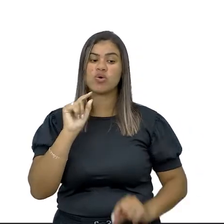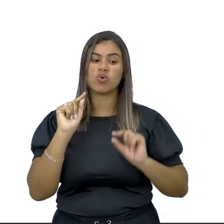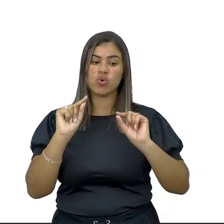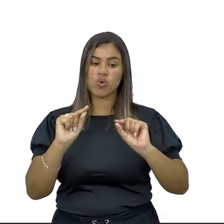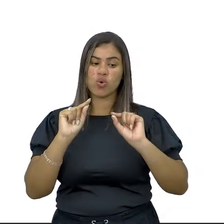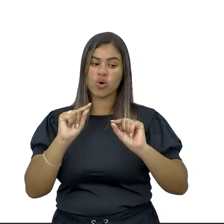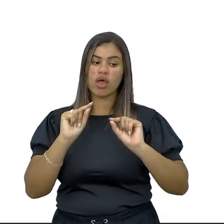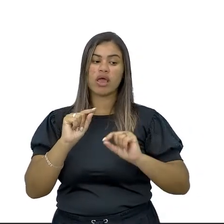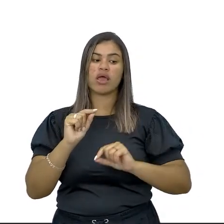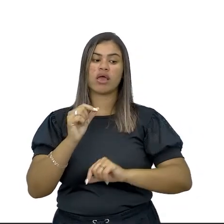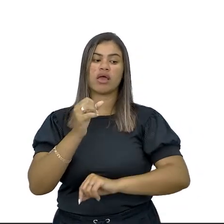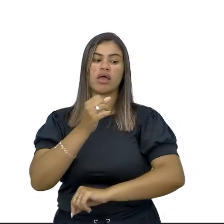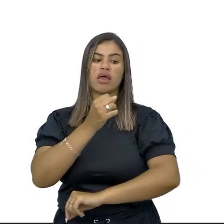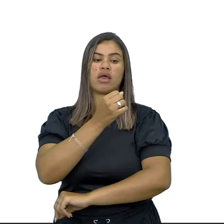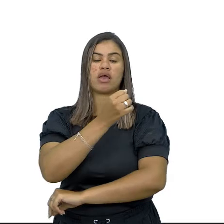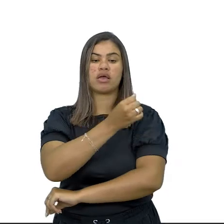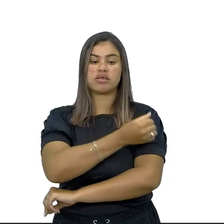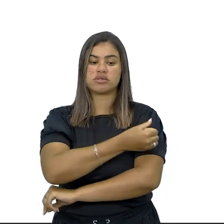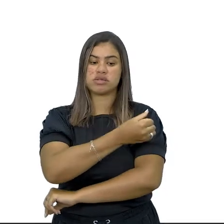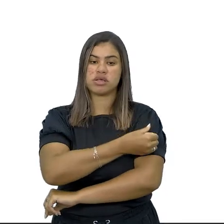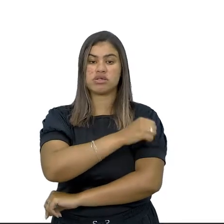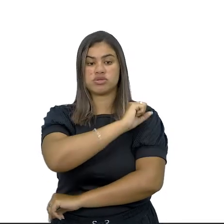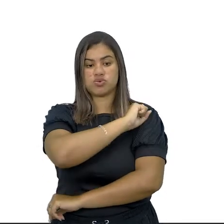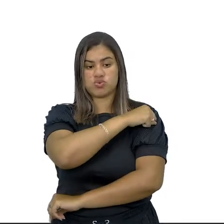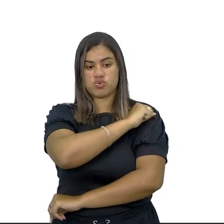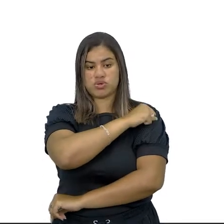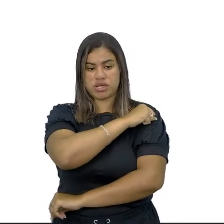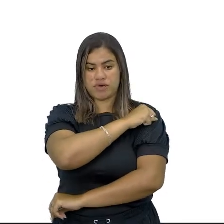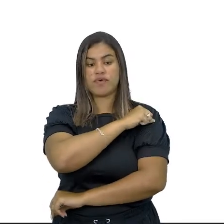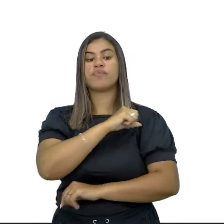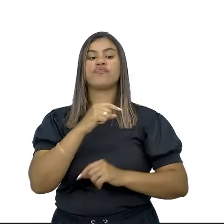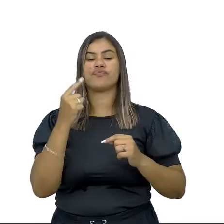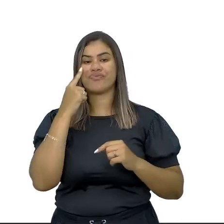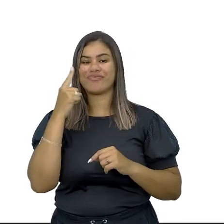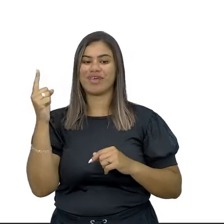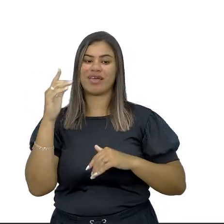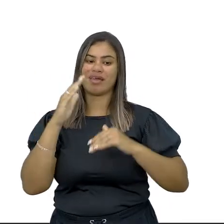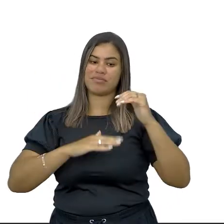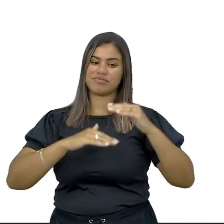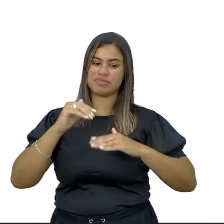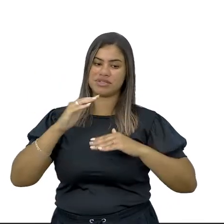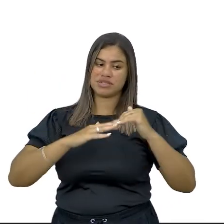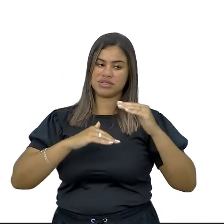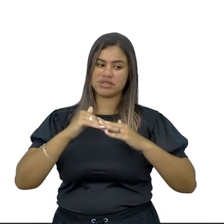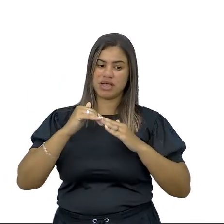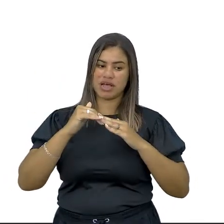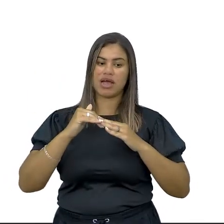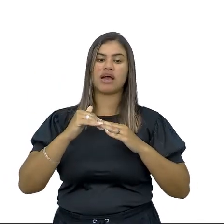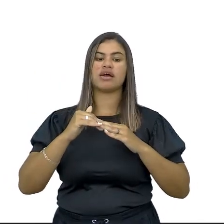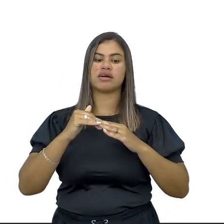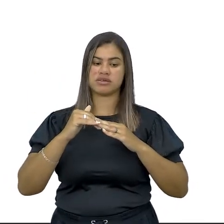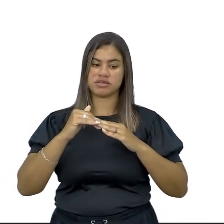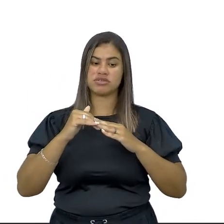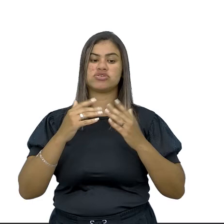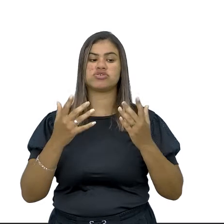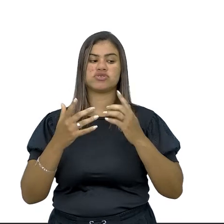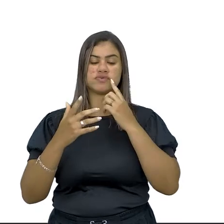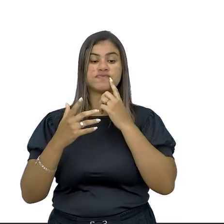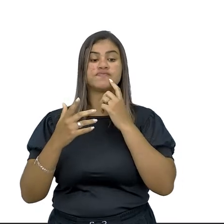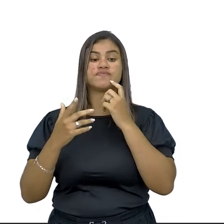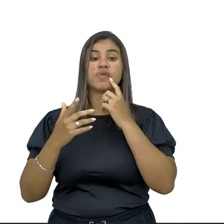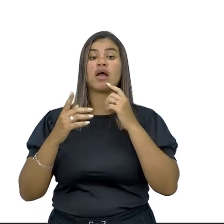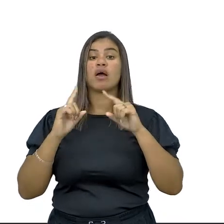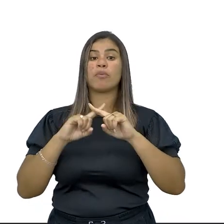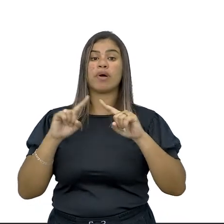primeira habilidade do 6º ano e uma segunda habilidade do 8º ano. Perceba que ambas são da